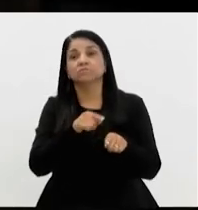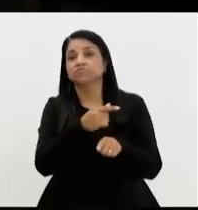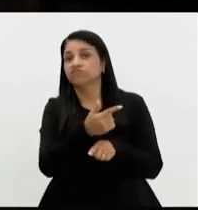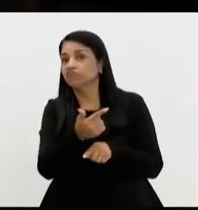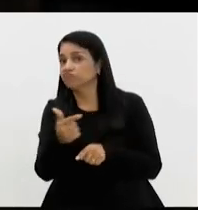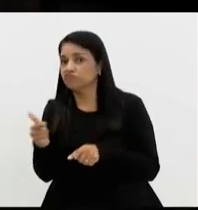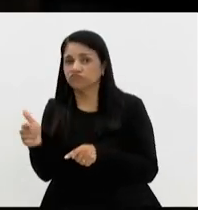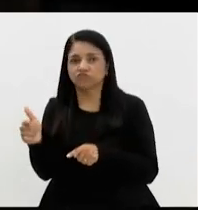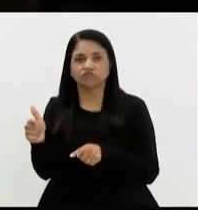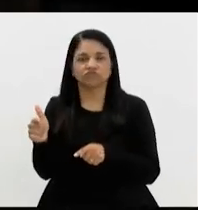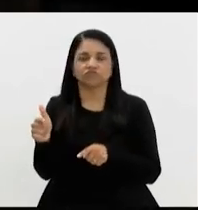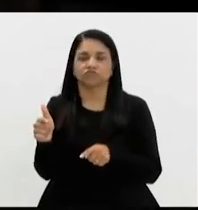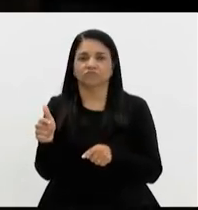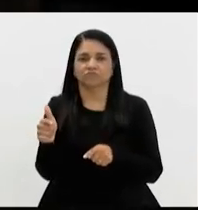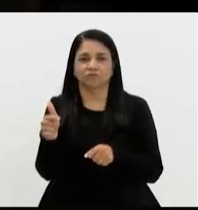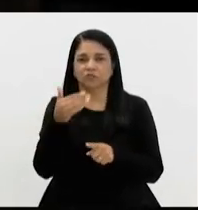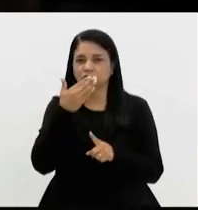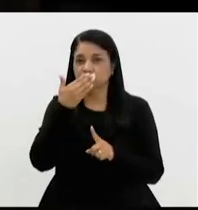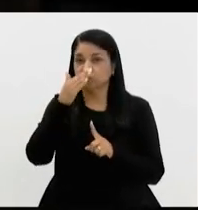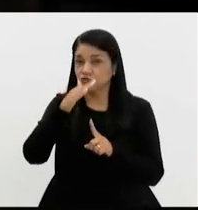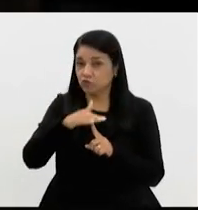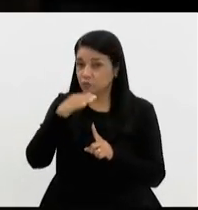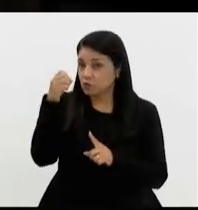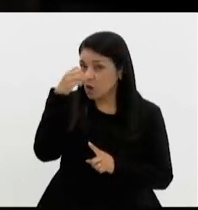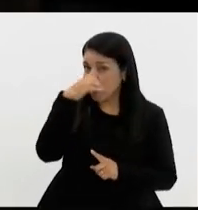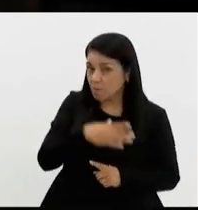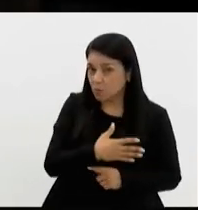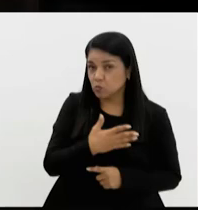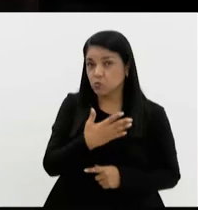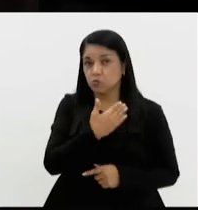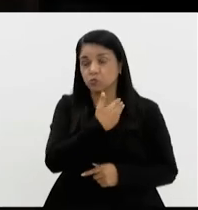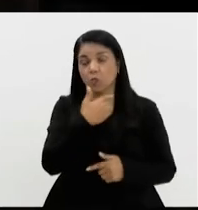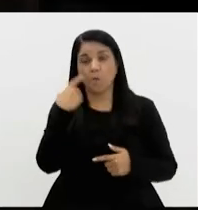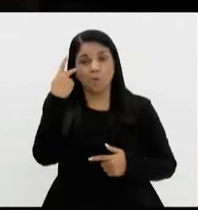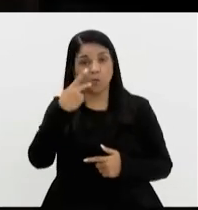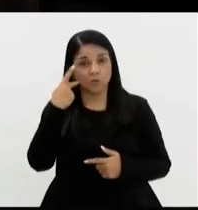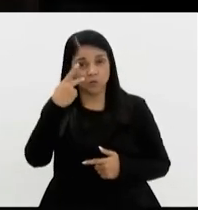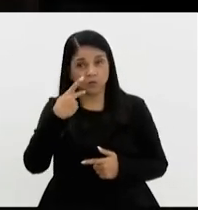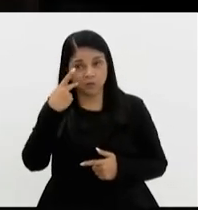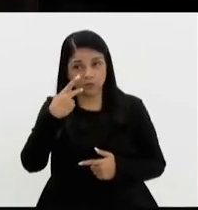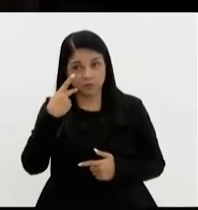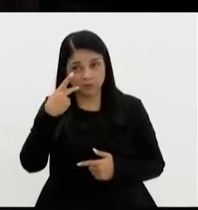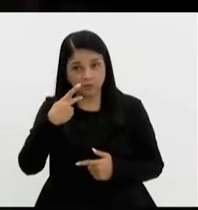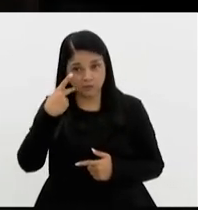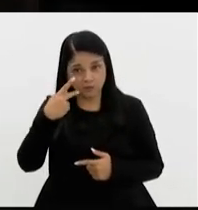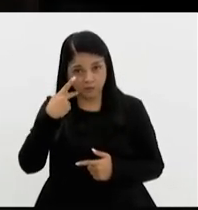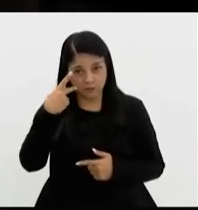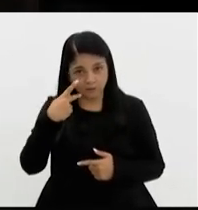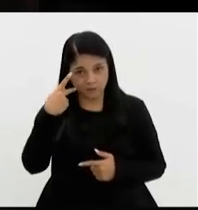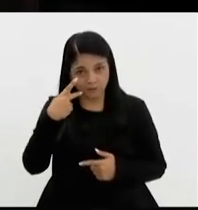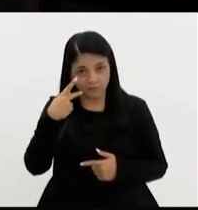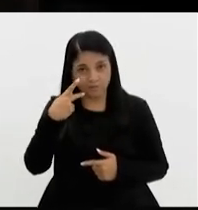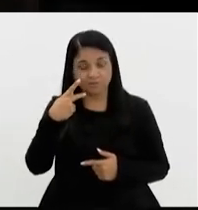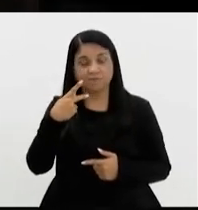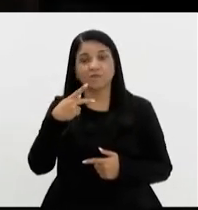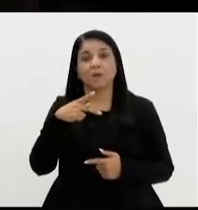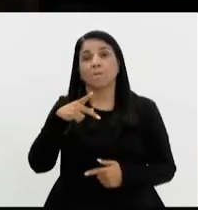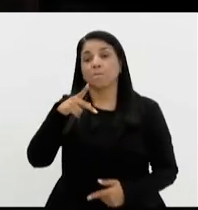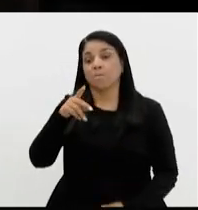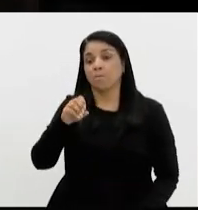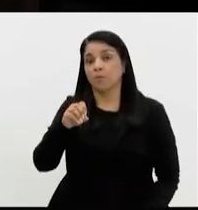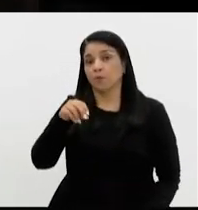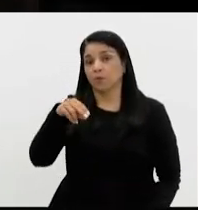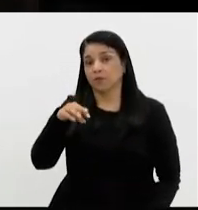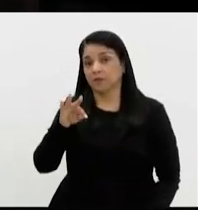aferir nesse tipo de abuso do poder político a chamada potencialidade lesiva